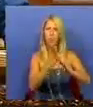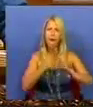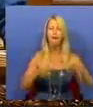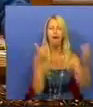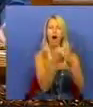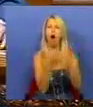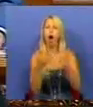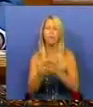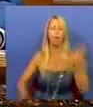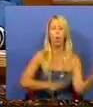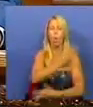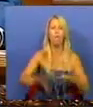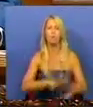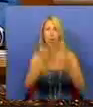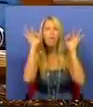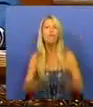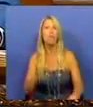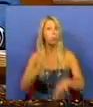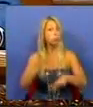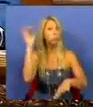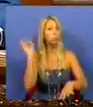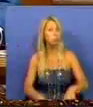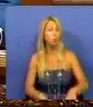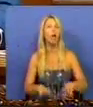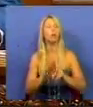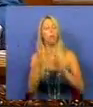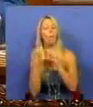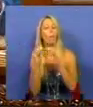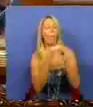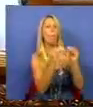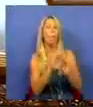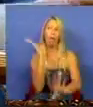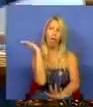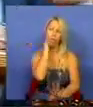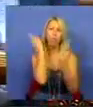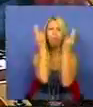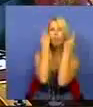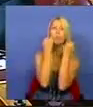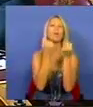esta desordem criada pela cumplicidade e a subserviência perante o poder do dinheiro.